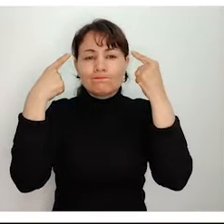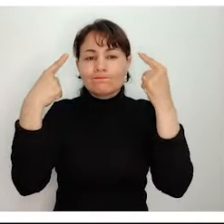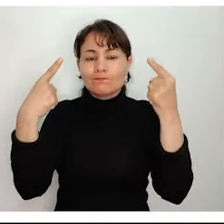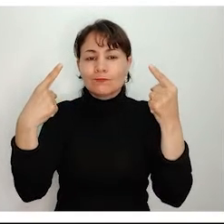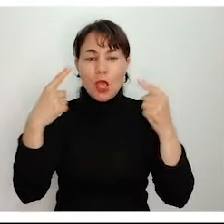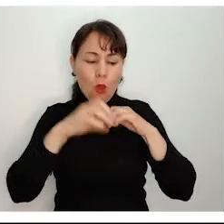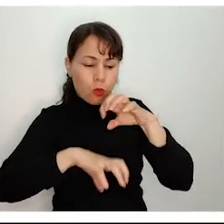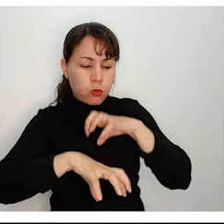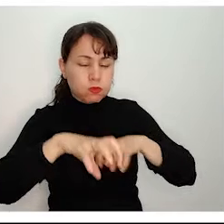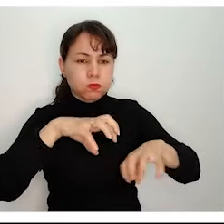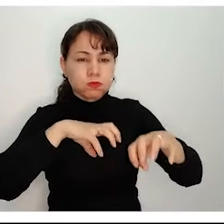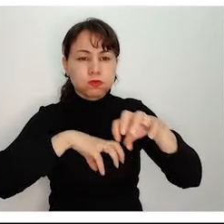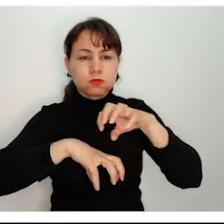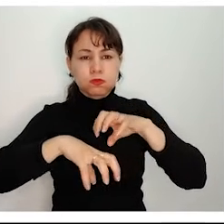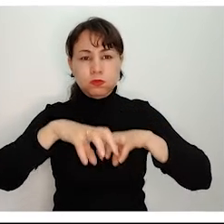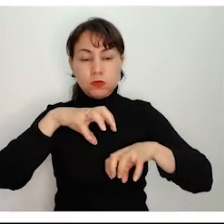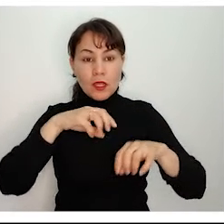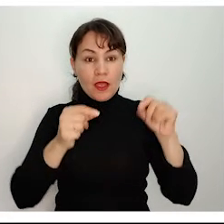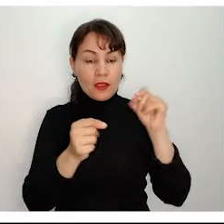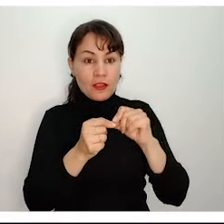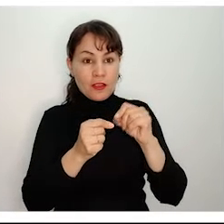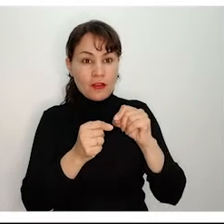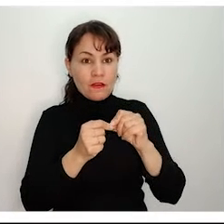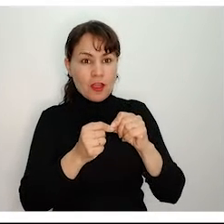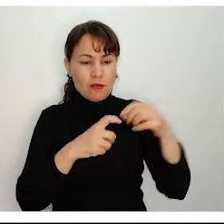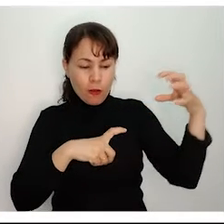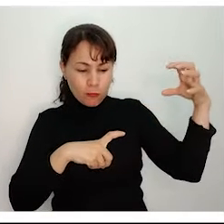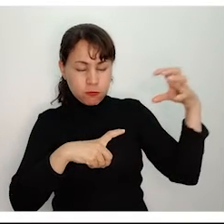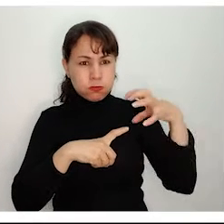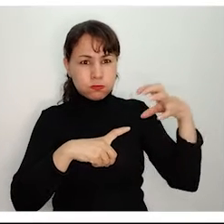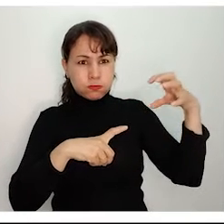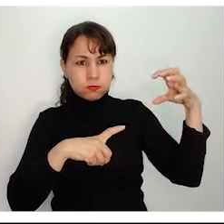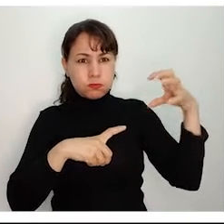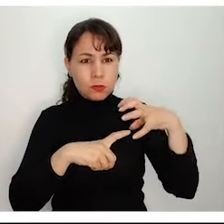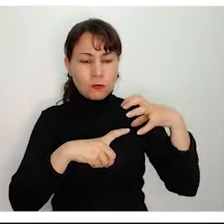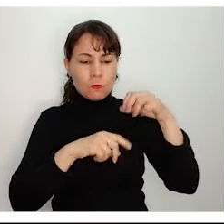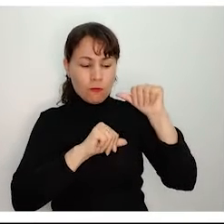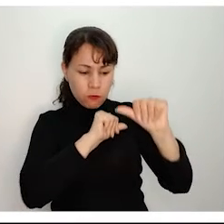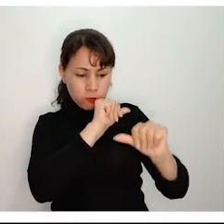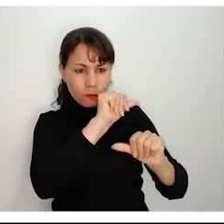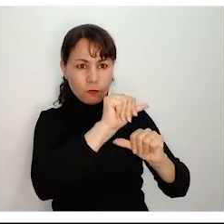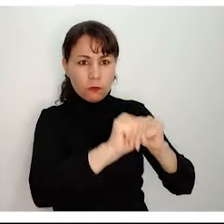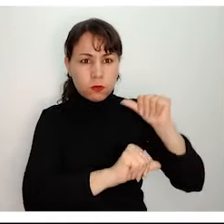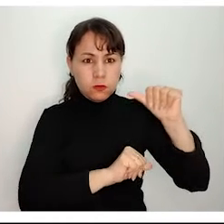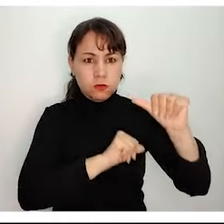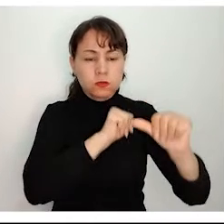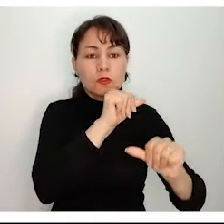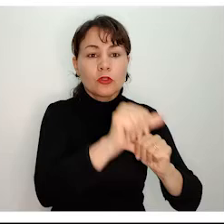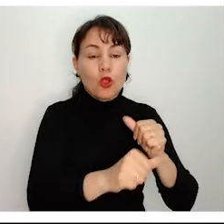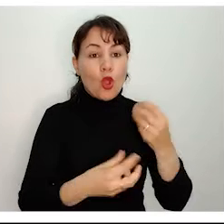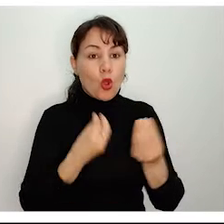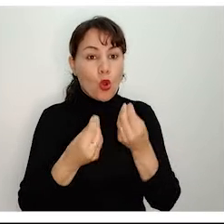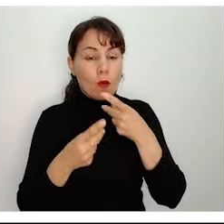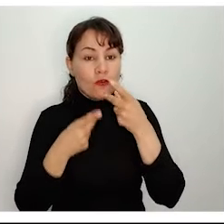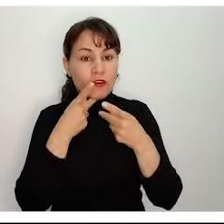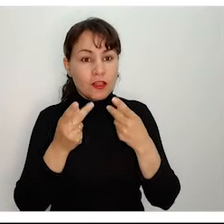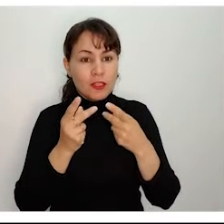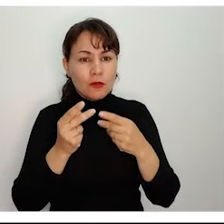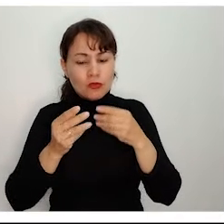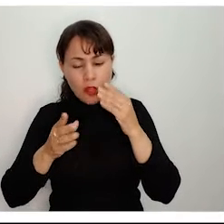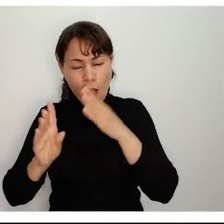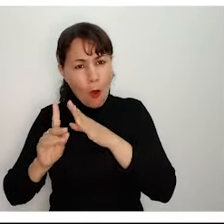fazer, o pensar, o movimentar, e ele vai sofrendo modificações, como nós